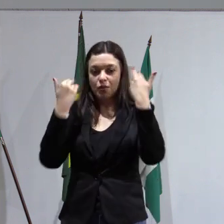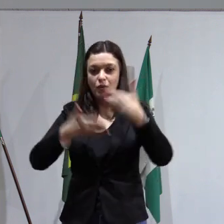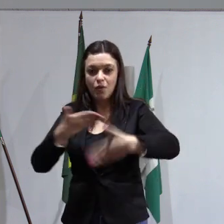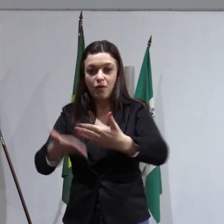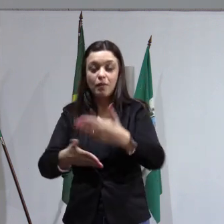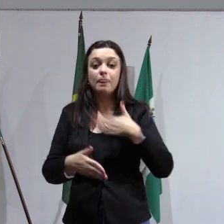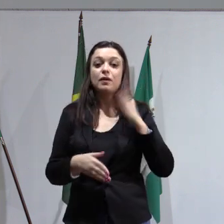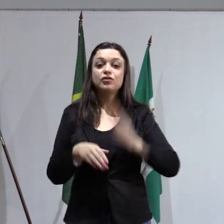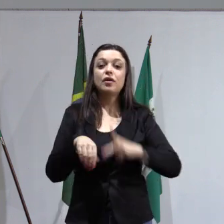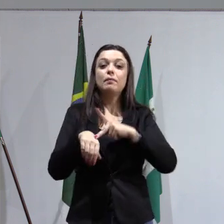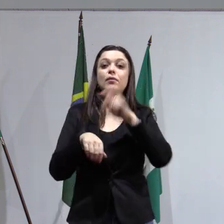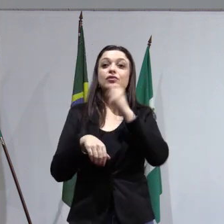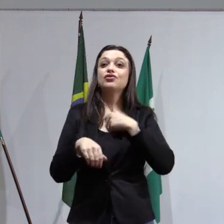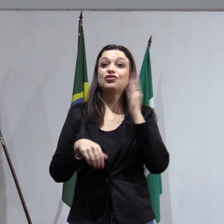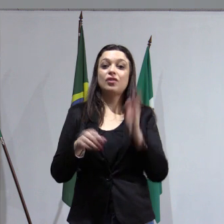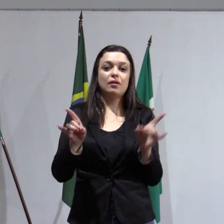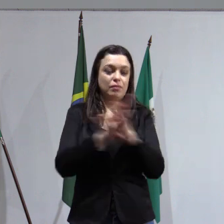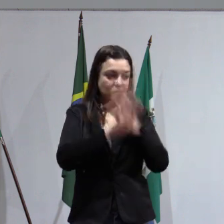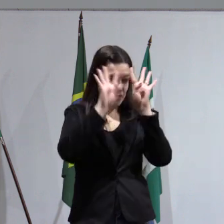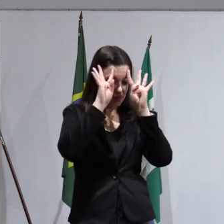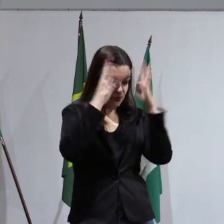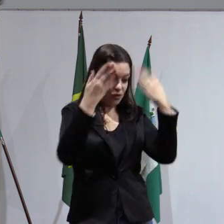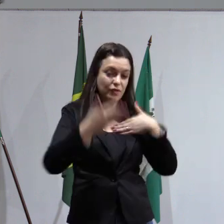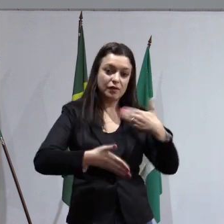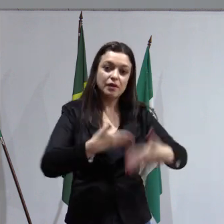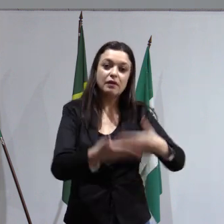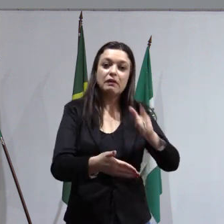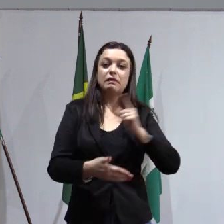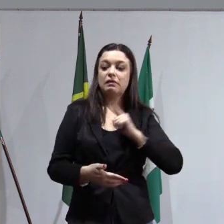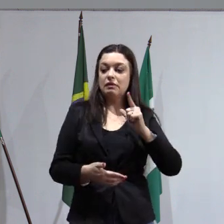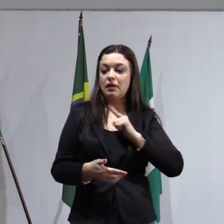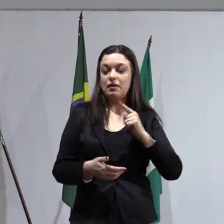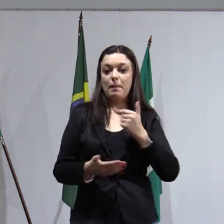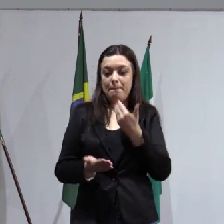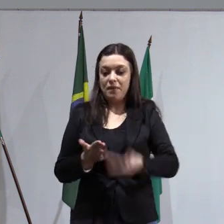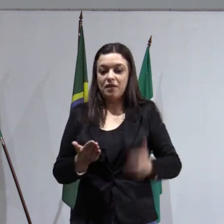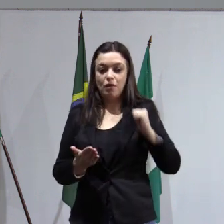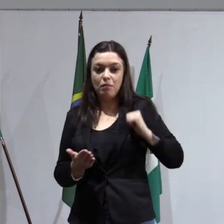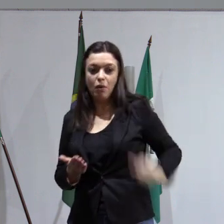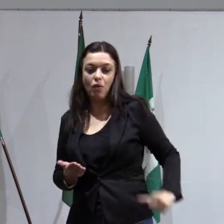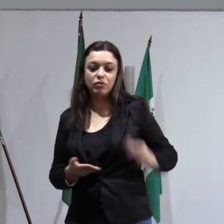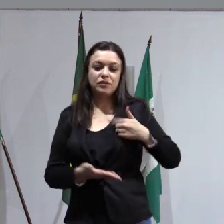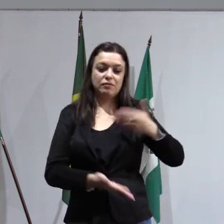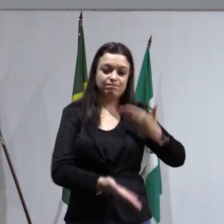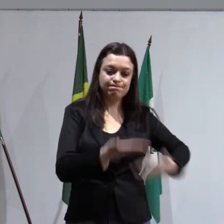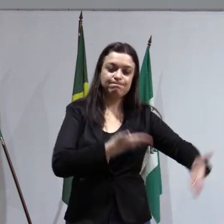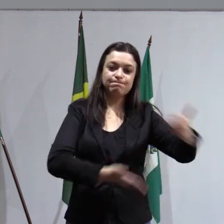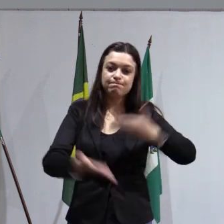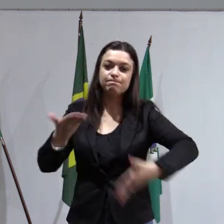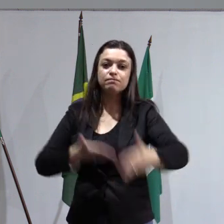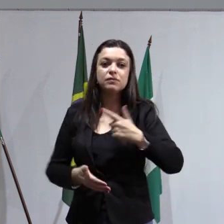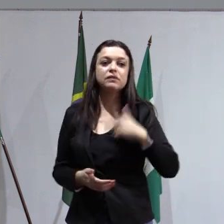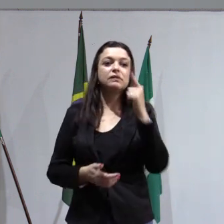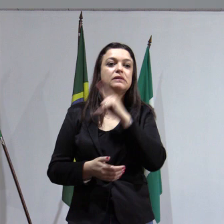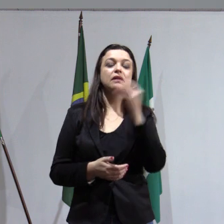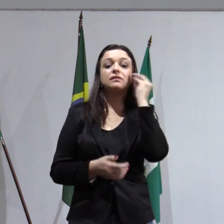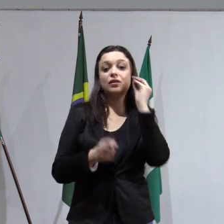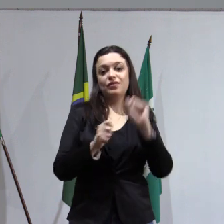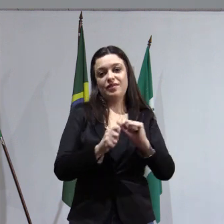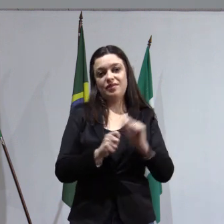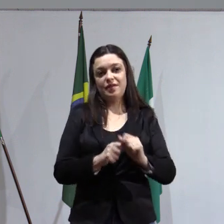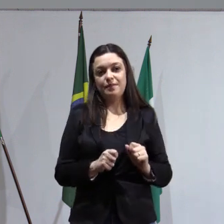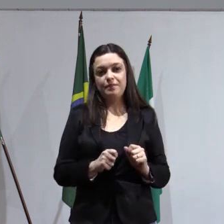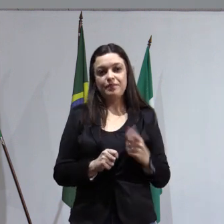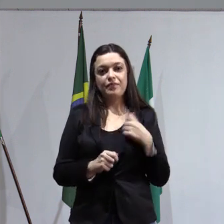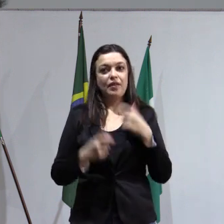se tornar empreendedores. Tem estudante fazendo vaquinha porque perdeu bolsa de doutorado, de mestrado. Nós não precisamos de um